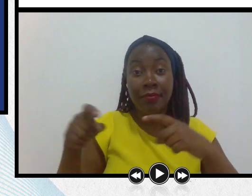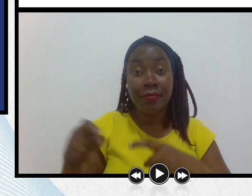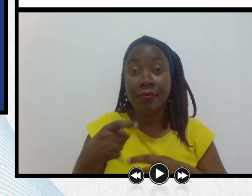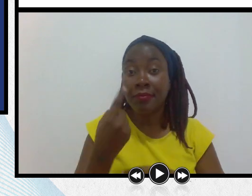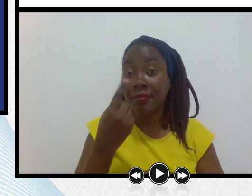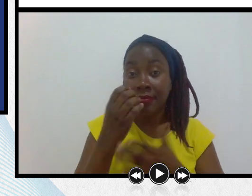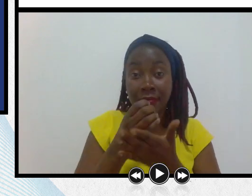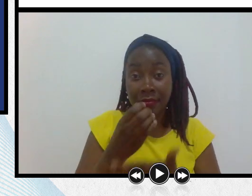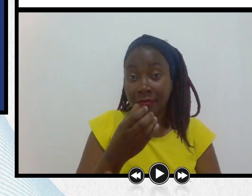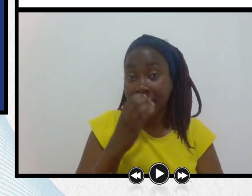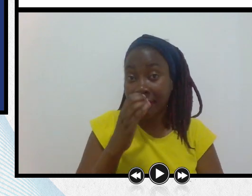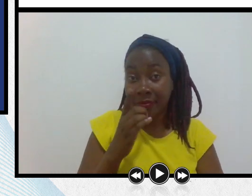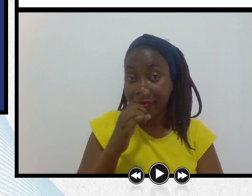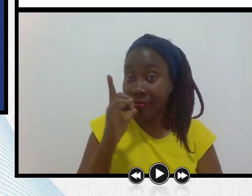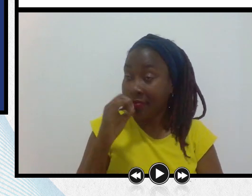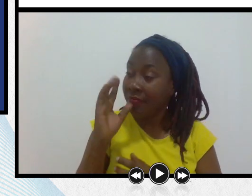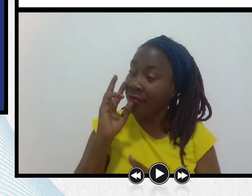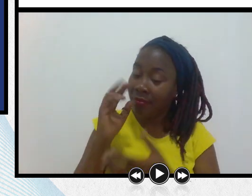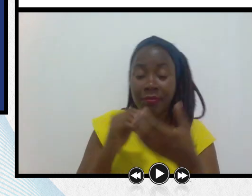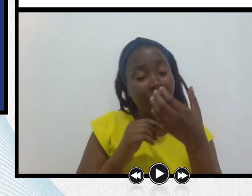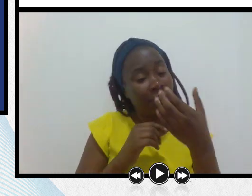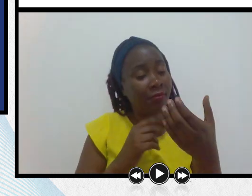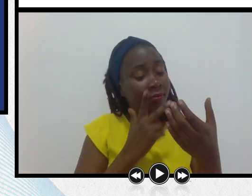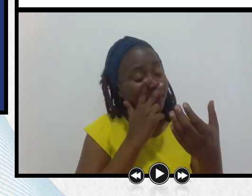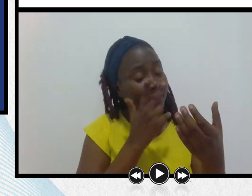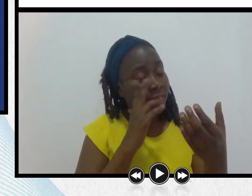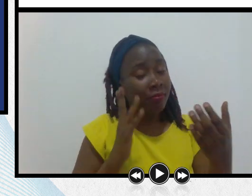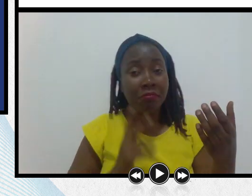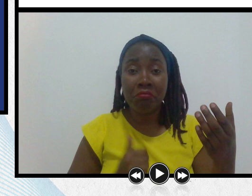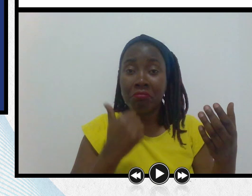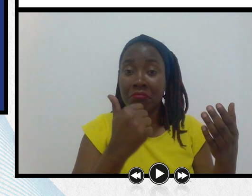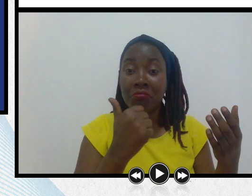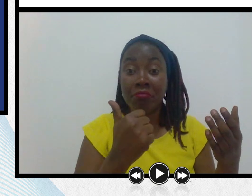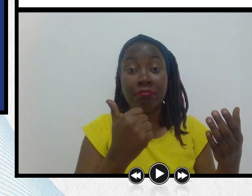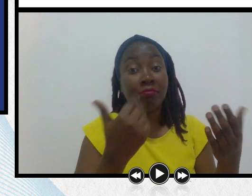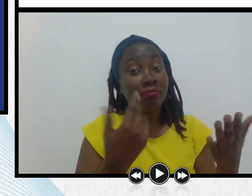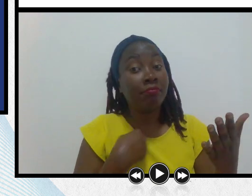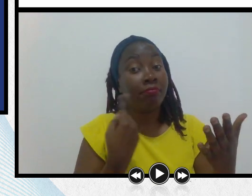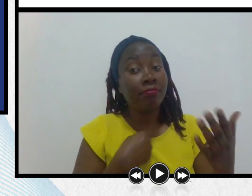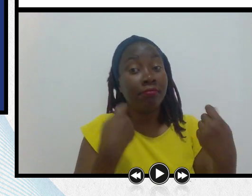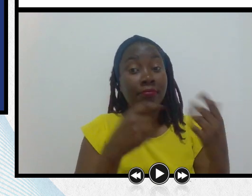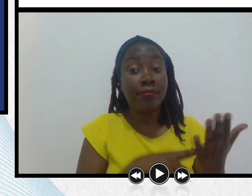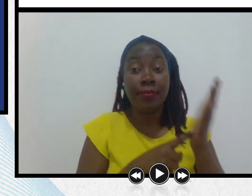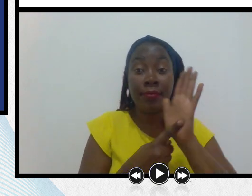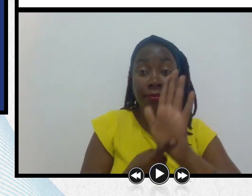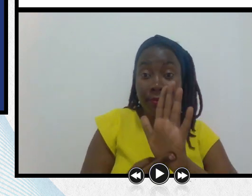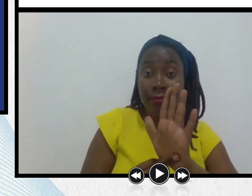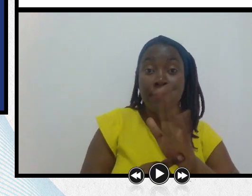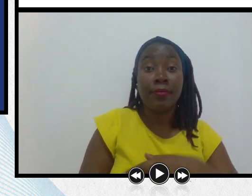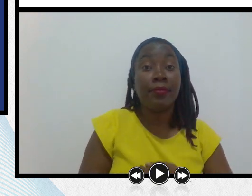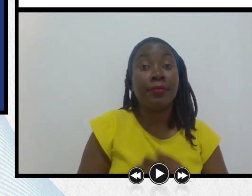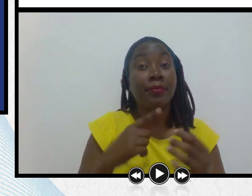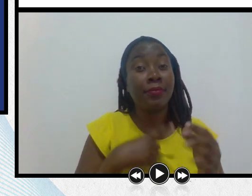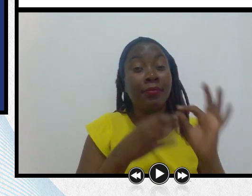simplesmente um copo d'água transparente, a aparência dela é o suficiente para dizer que a água é boa. Então, a gente tem que pegar, mostrar que a gente está falando de